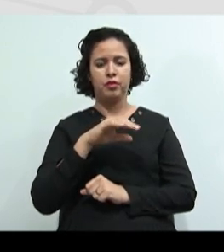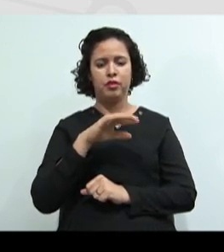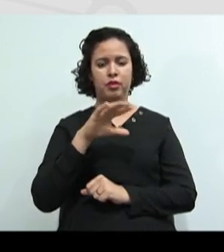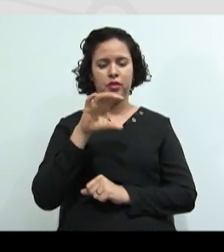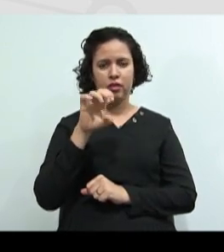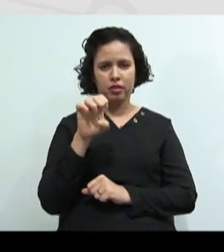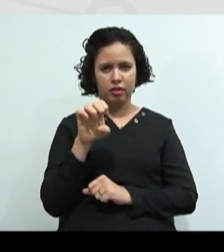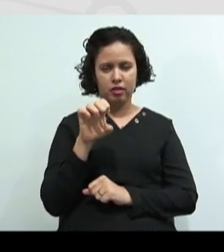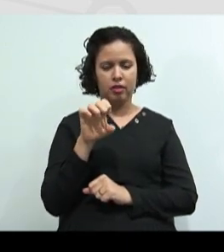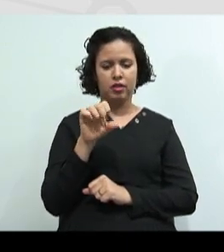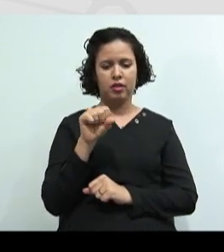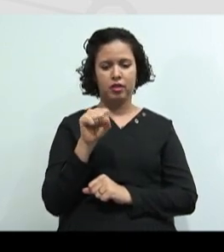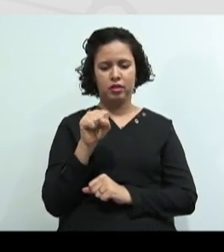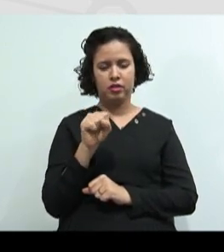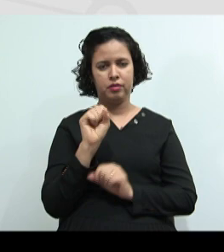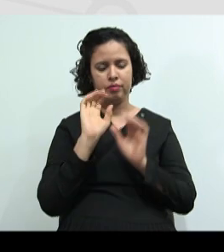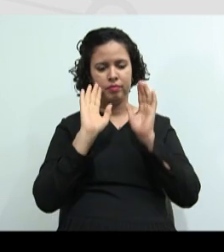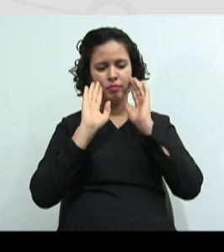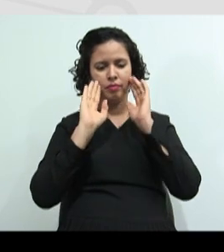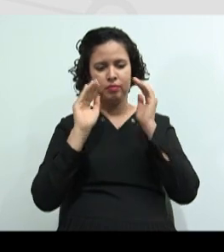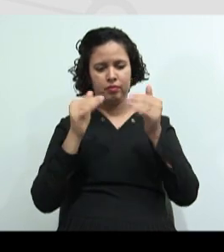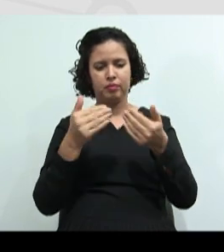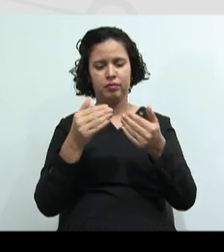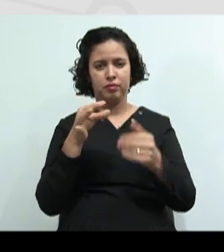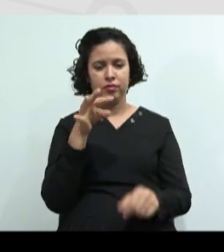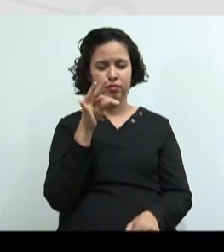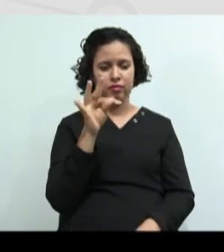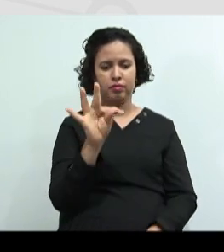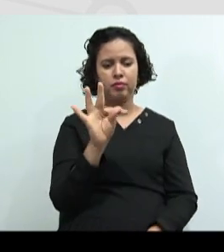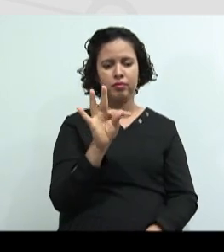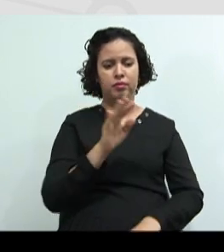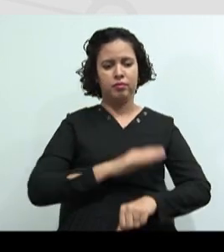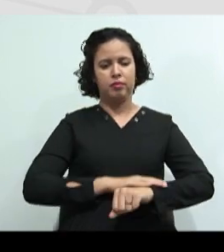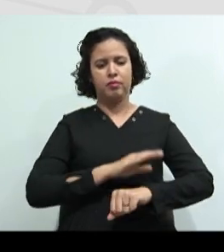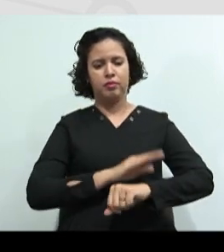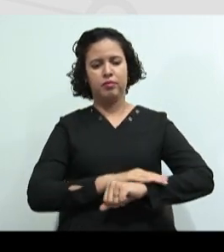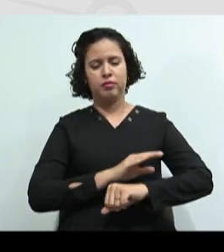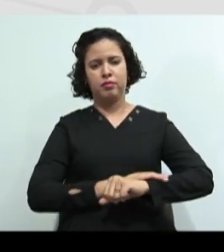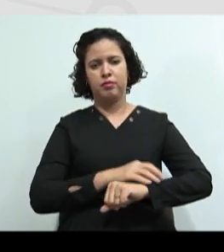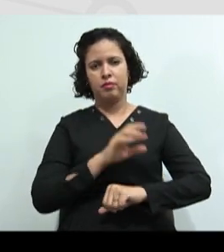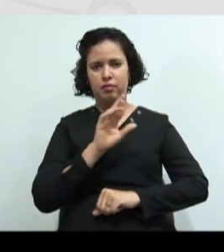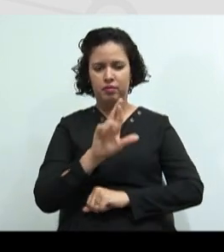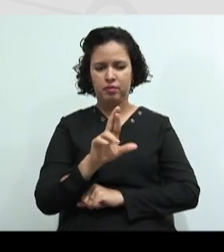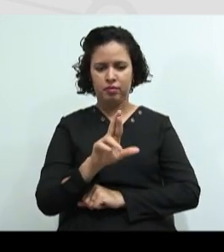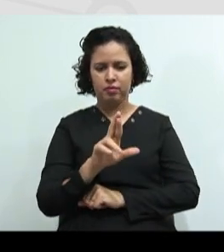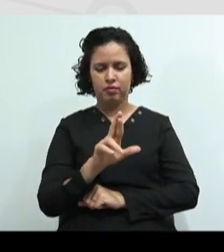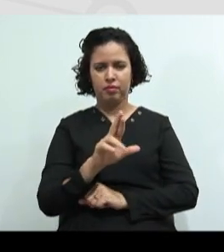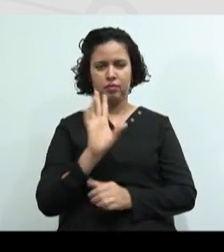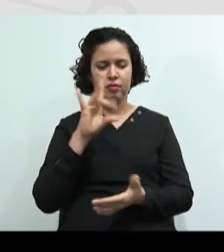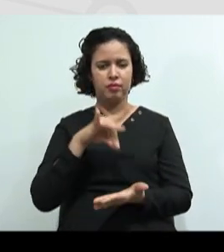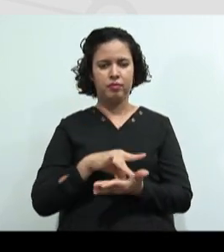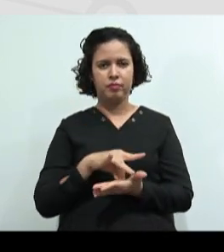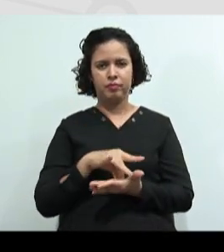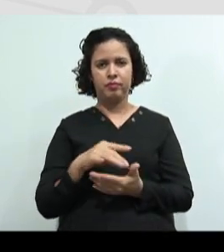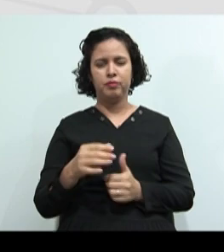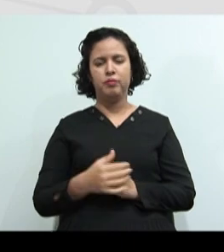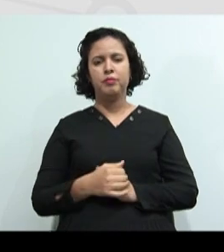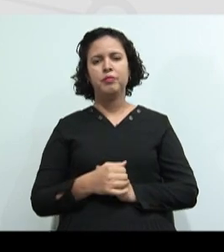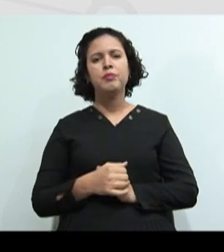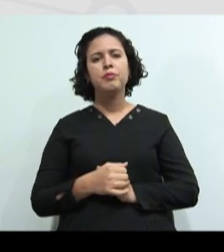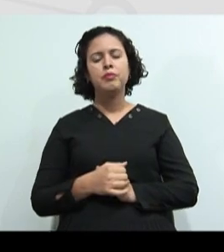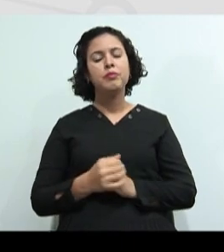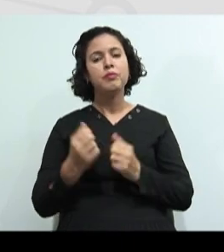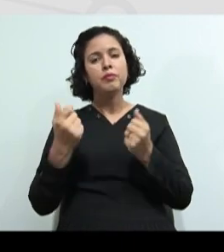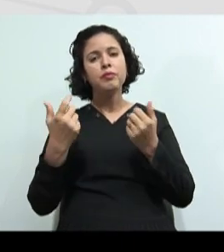ser específicas, temporais e realistas. Vem aqui para mim, meu querido. Olha só, quando